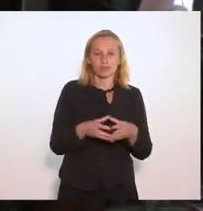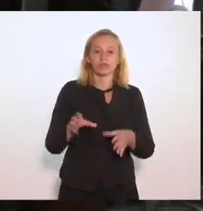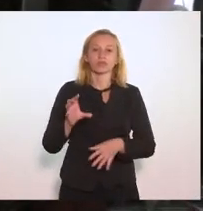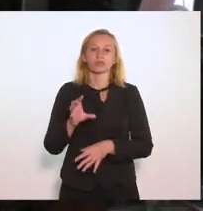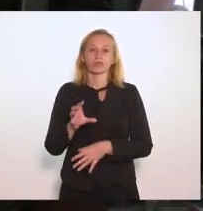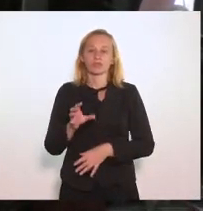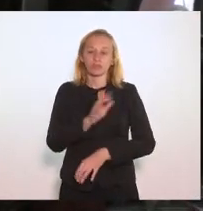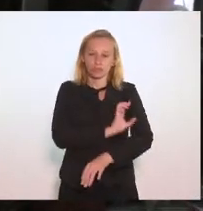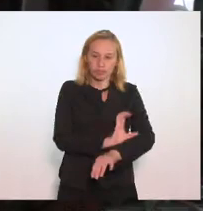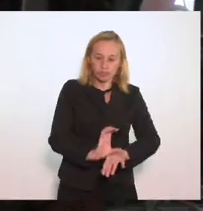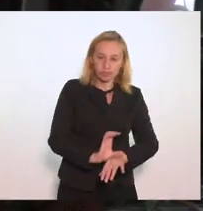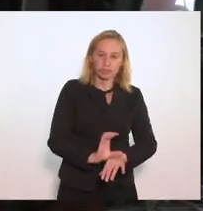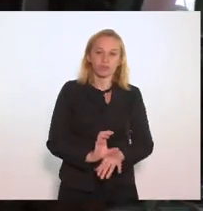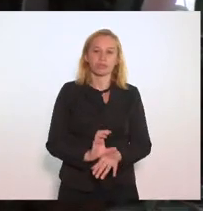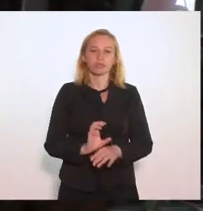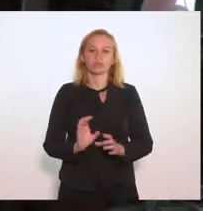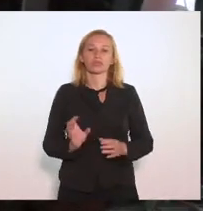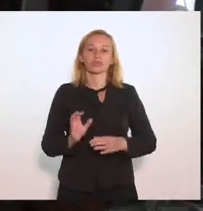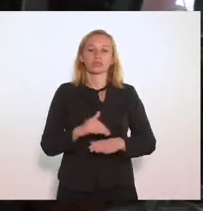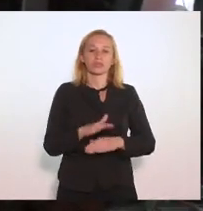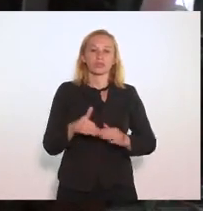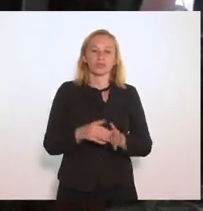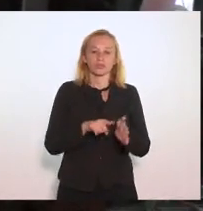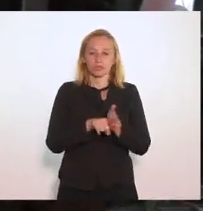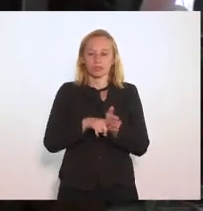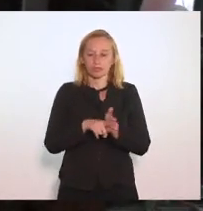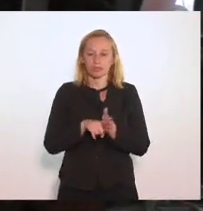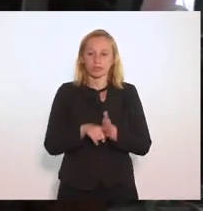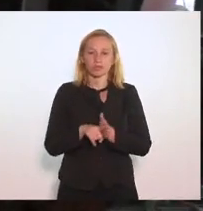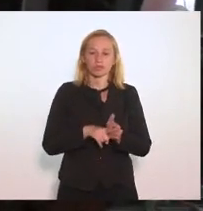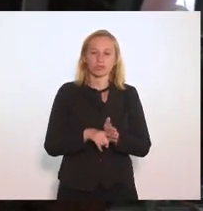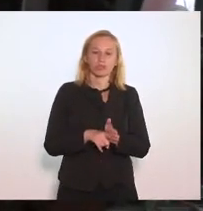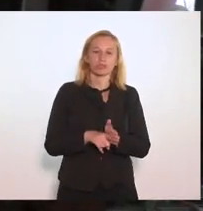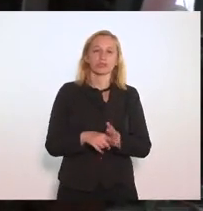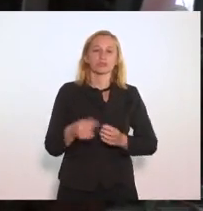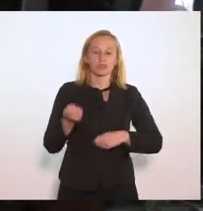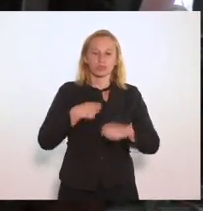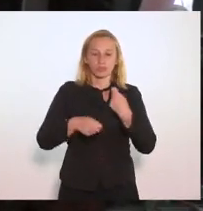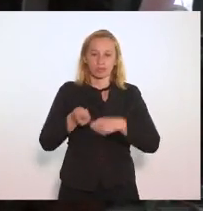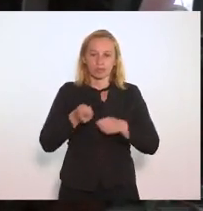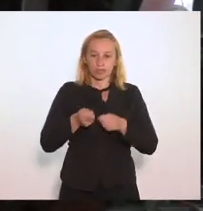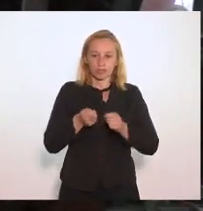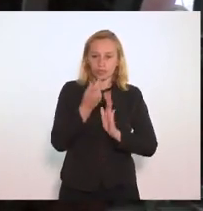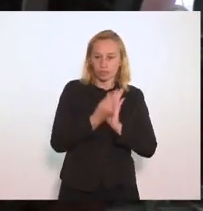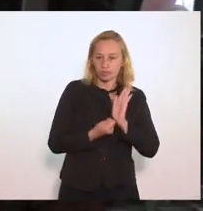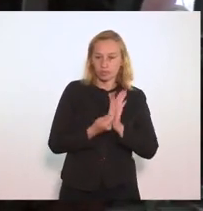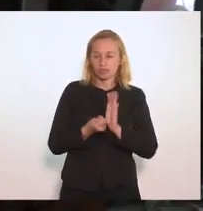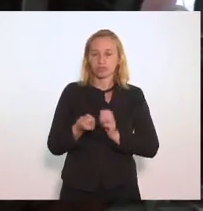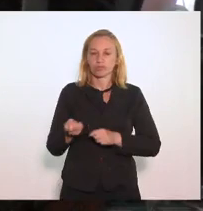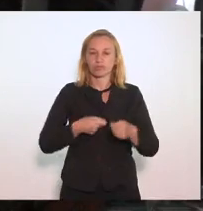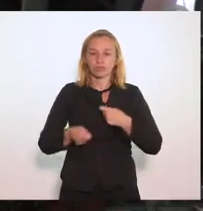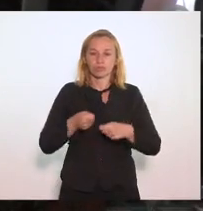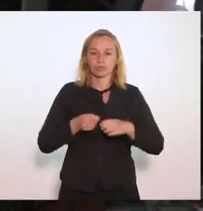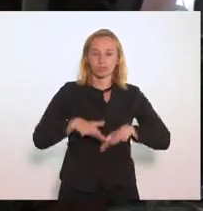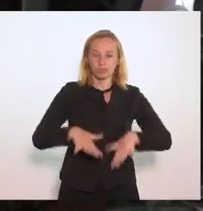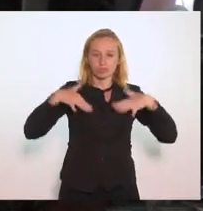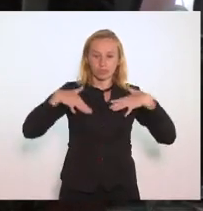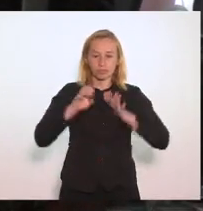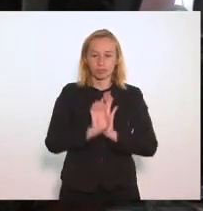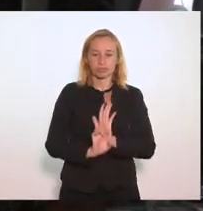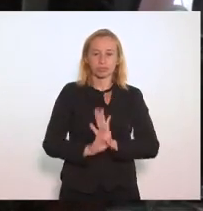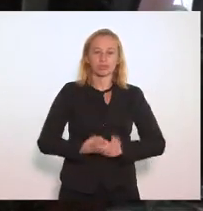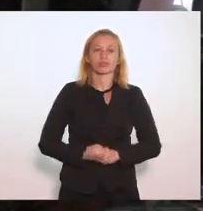comércio de tributação controle da arrecadação estadual fiscalização dos tributos estaduais de orçamento de finanças fiscalização financeira e controle às emendas de plenário